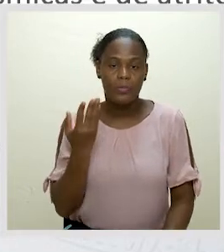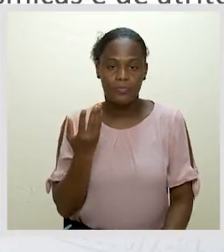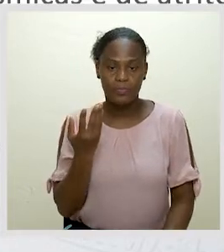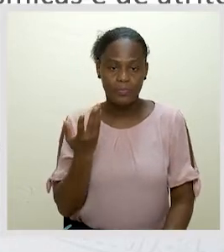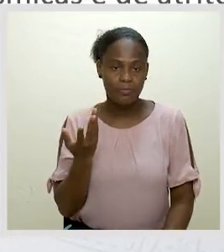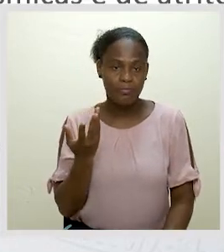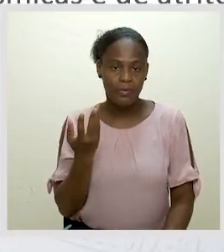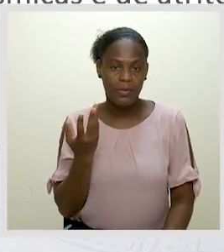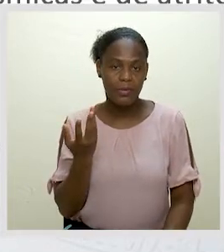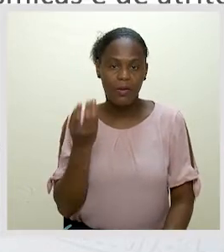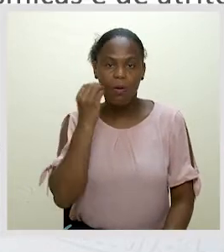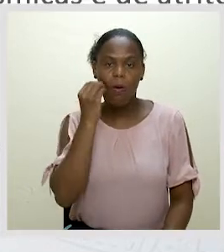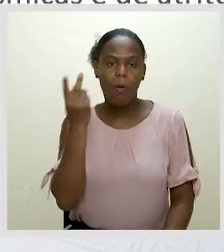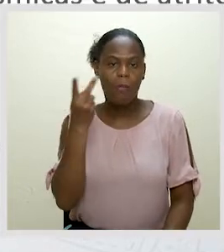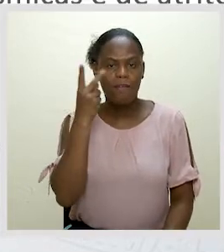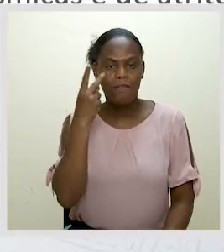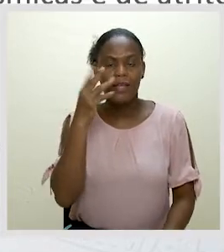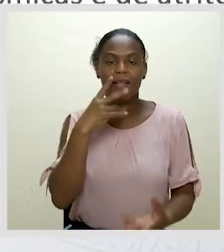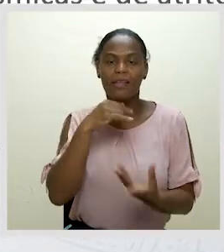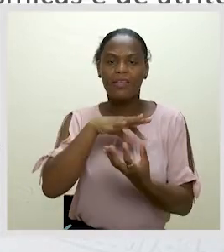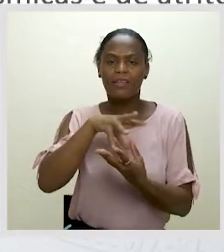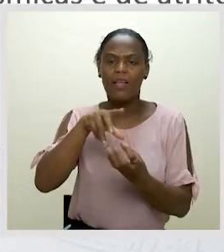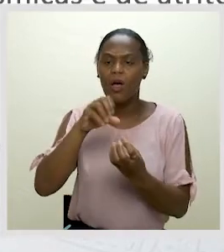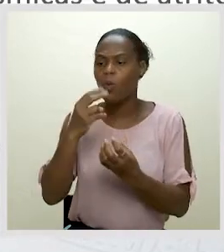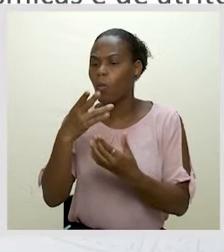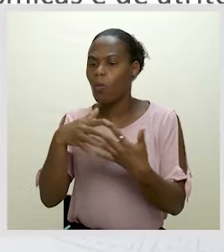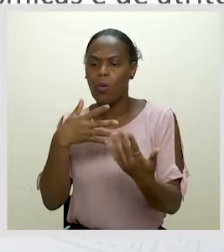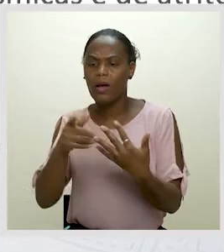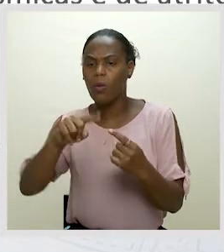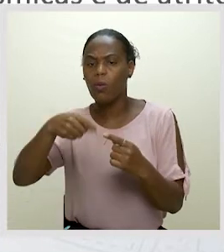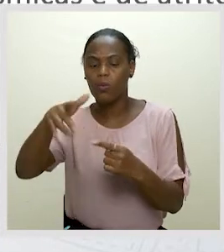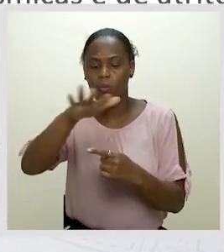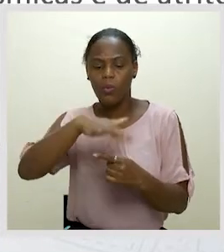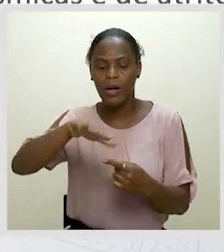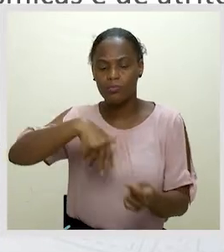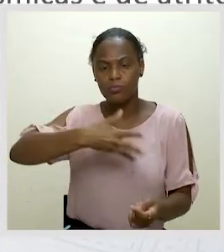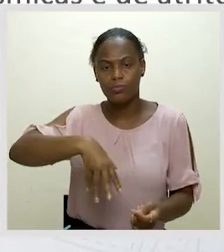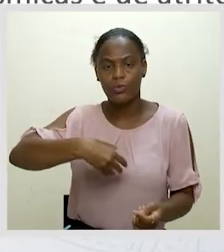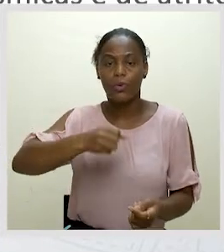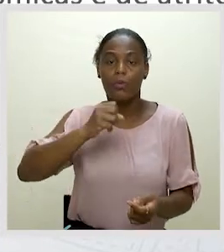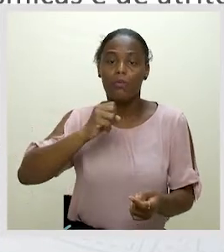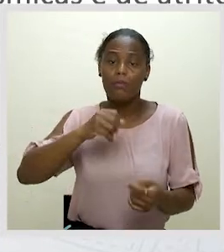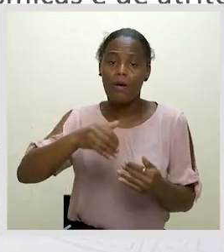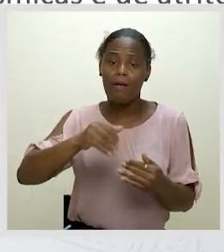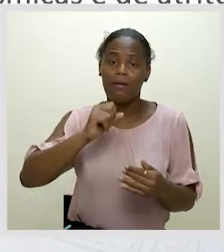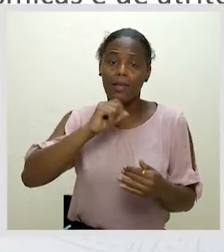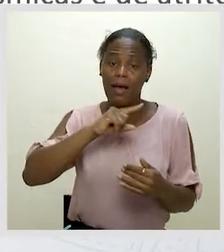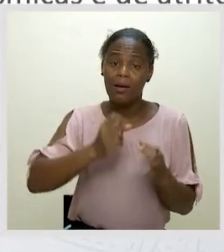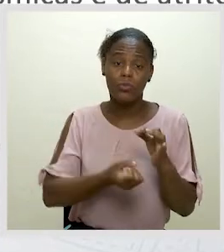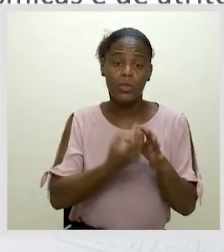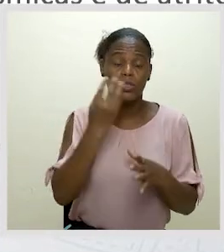como é que a vida na Terra ou em qualquer outro ponto do universo se